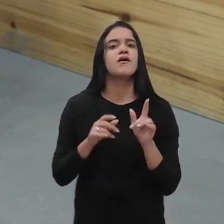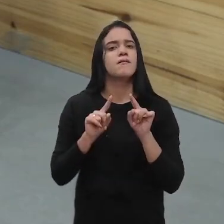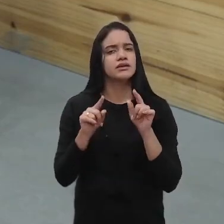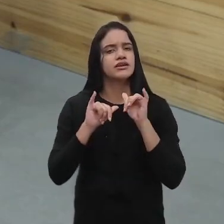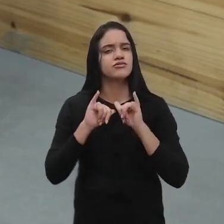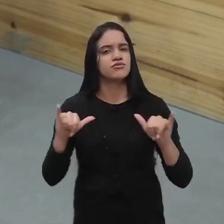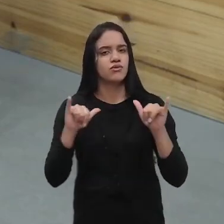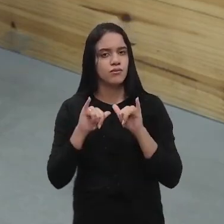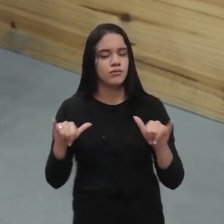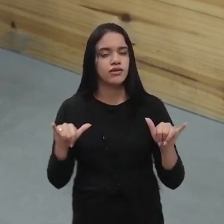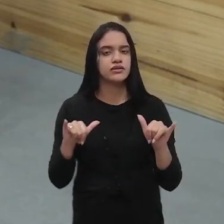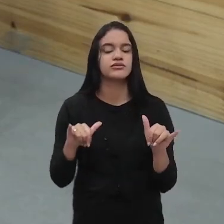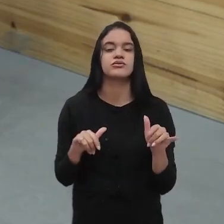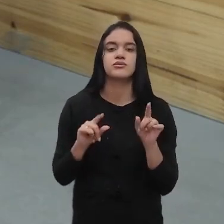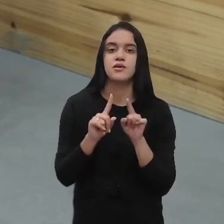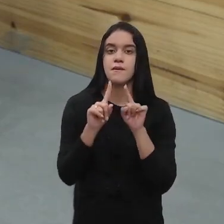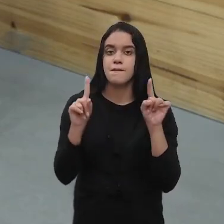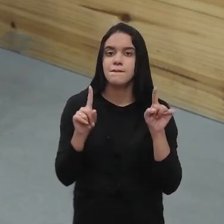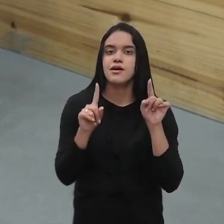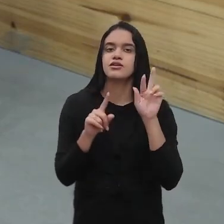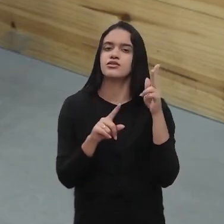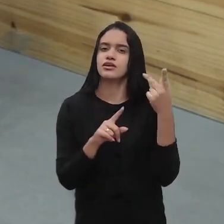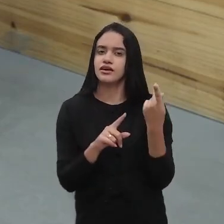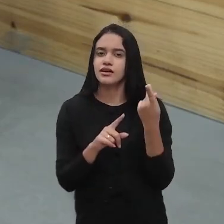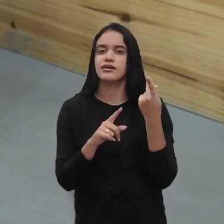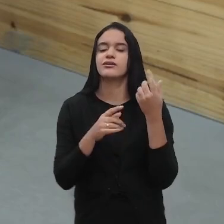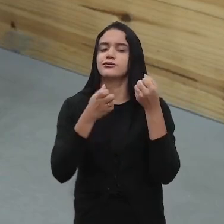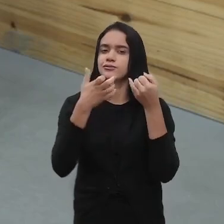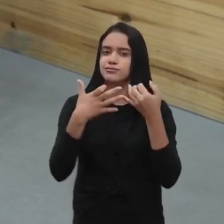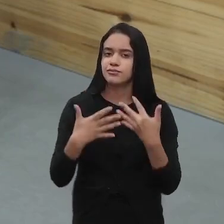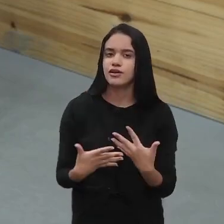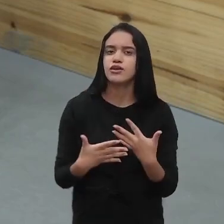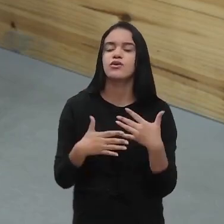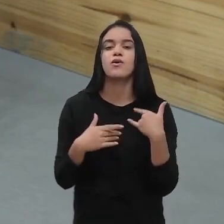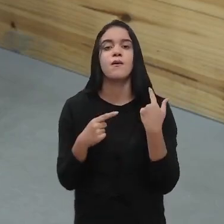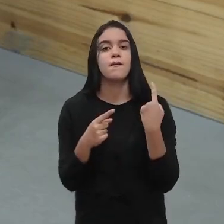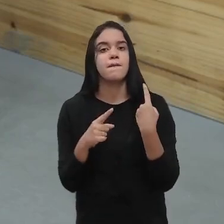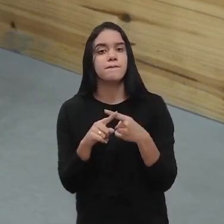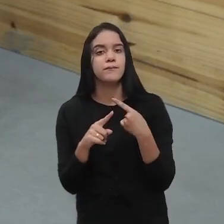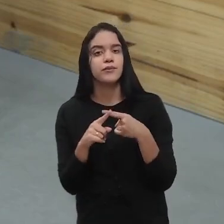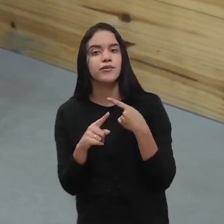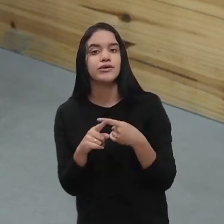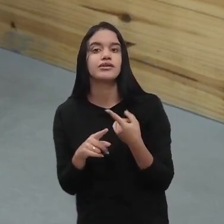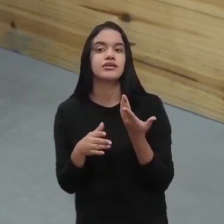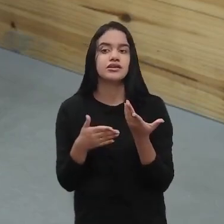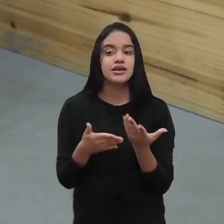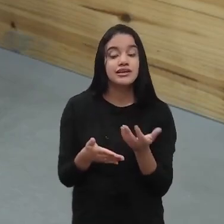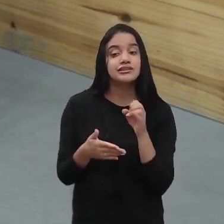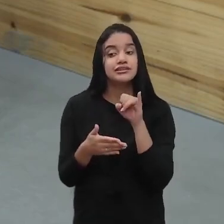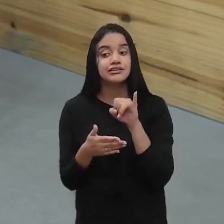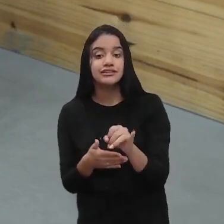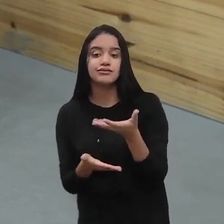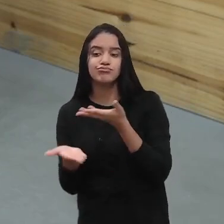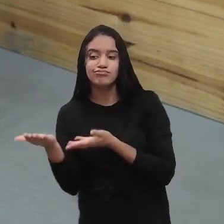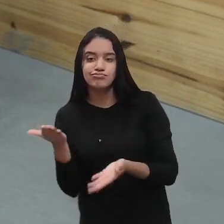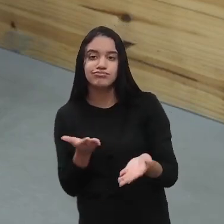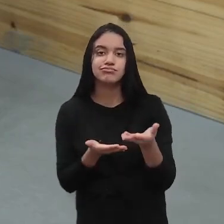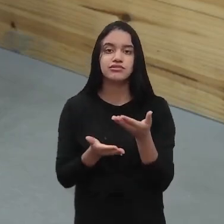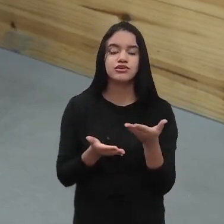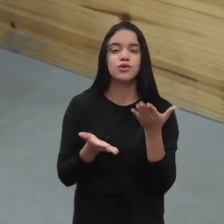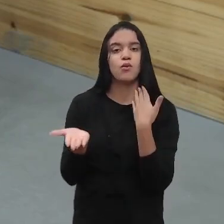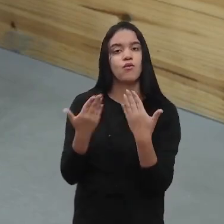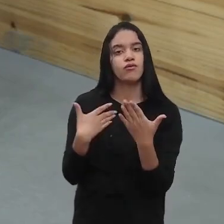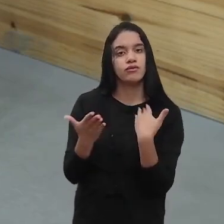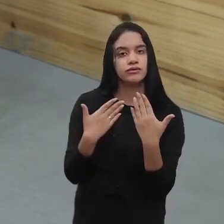vai que o RH chegou junto e disse, olha, por que a gente não adapta, por que a gente não ouve, que tal se a gente fizer? Então, é esse o nosso papel, né,